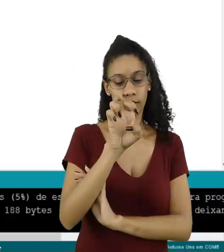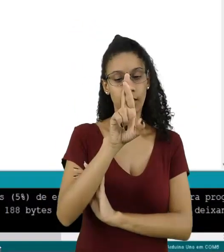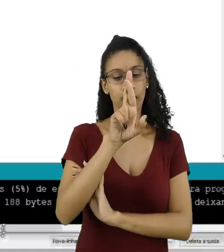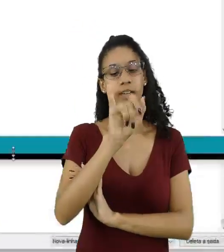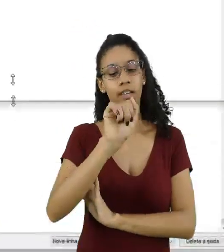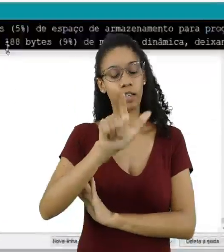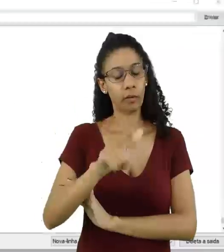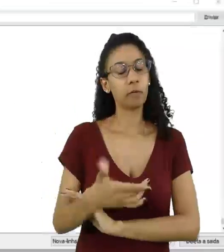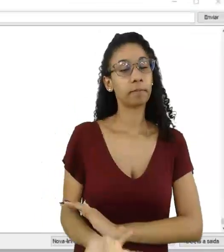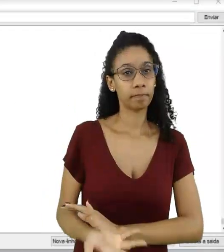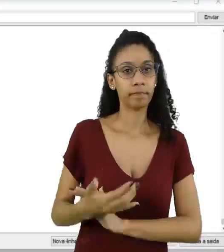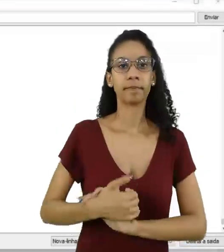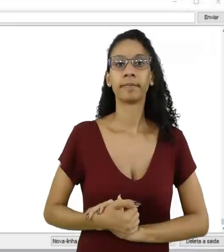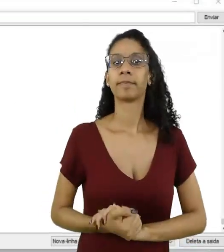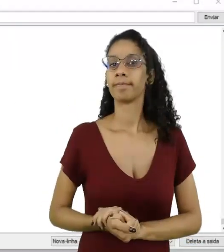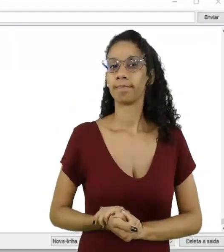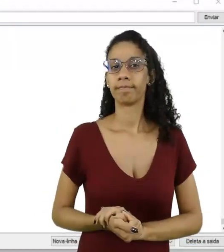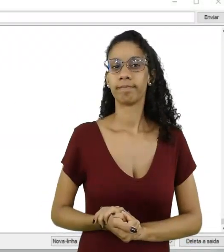tornar mais...